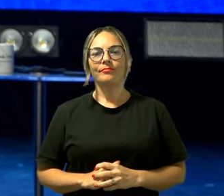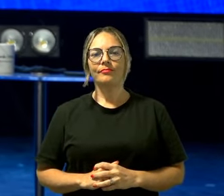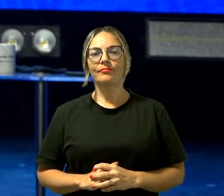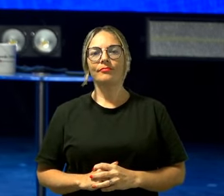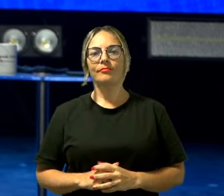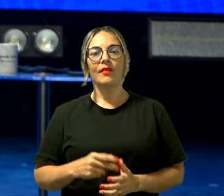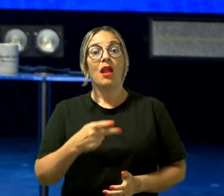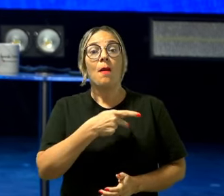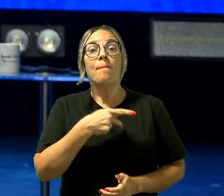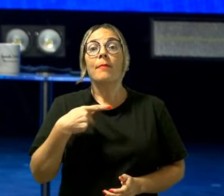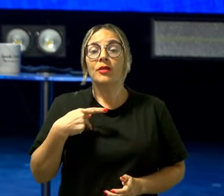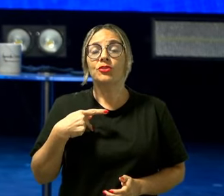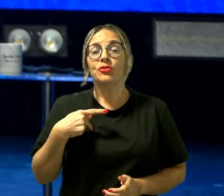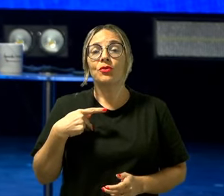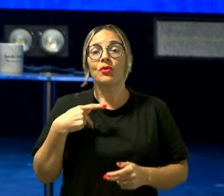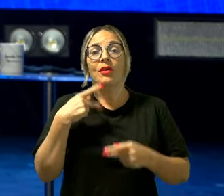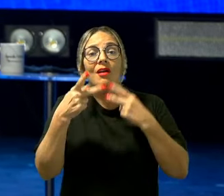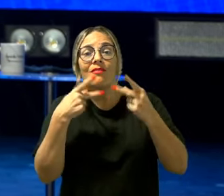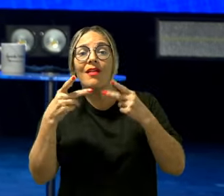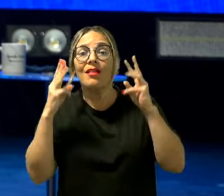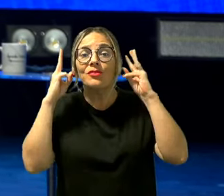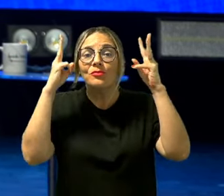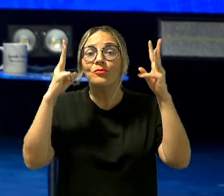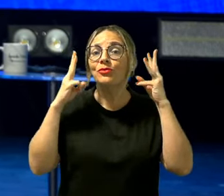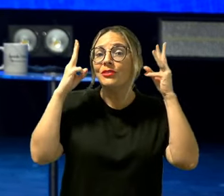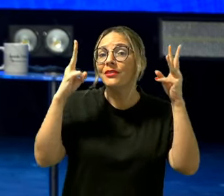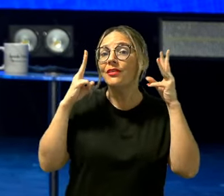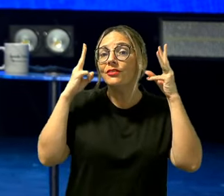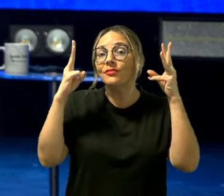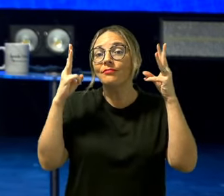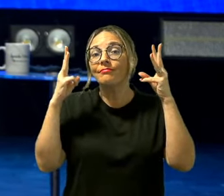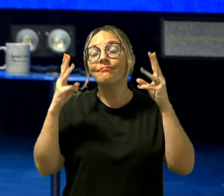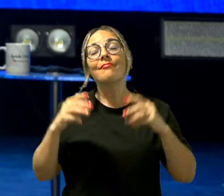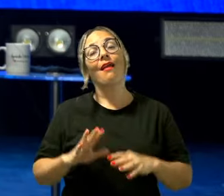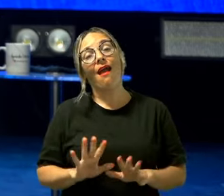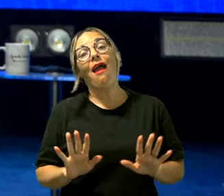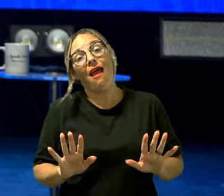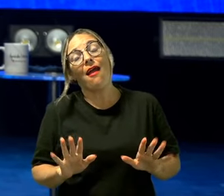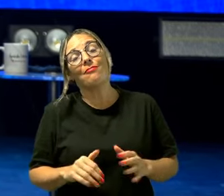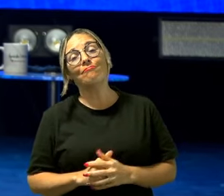Pastor, mas você ia falar sobre Moisés. É só o capítulo 1.